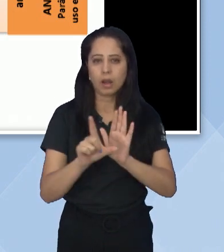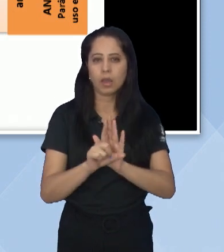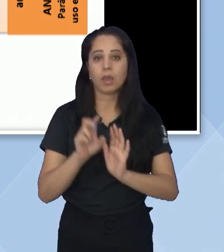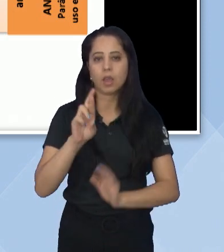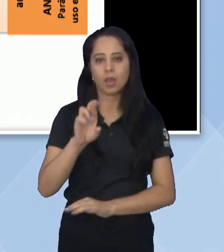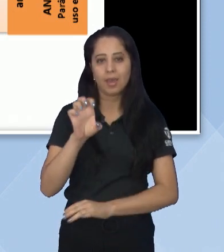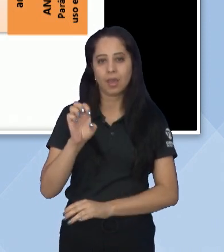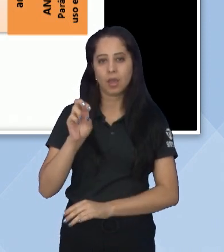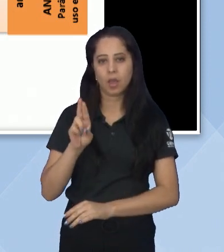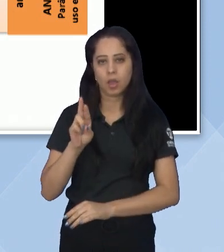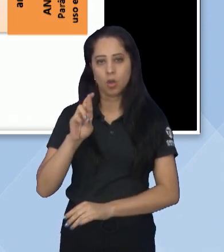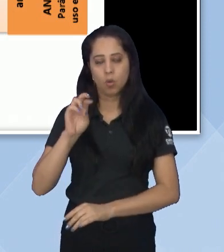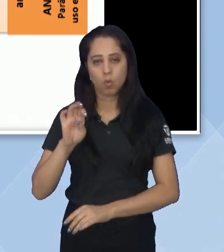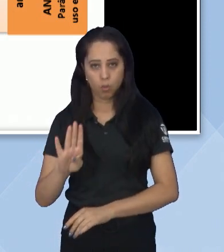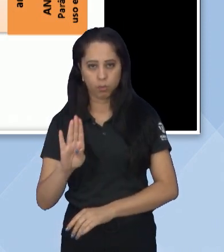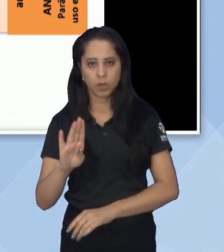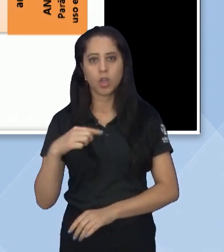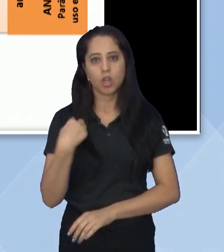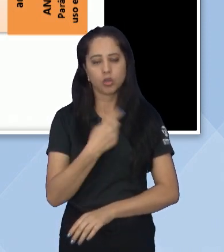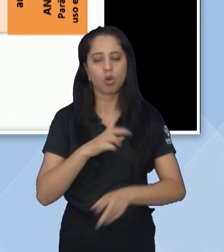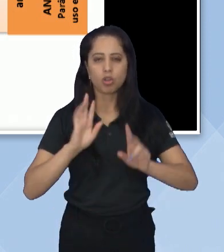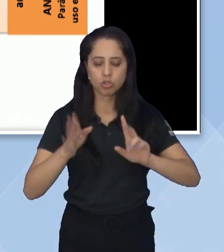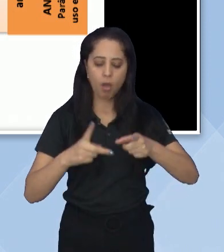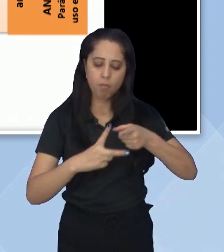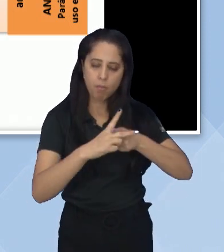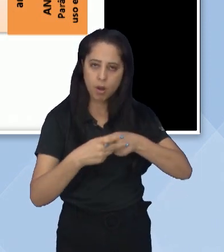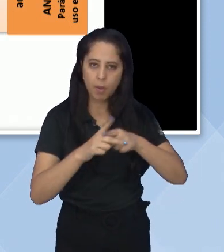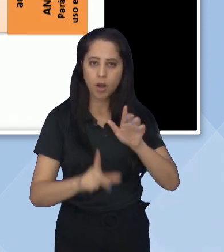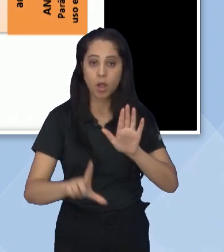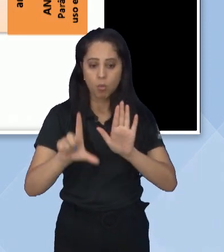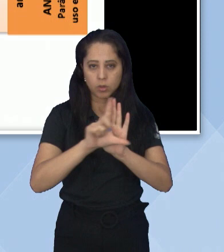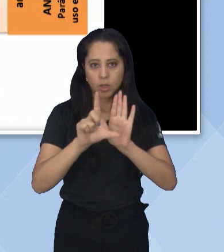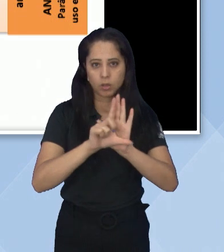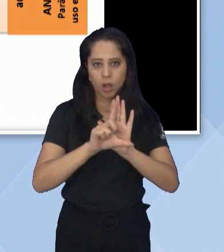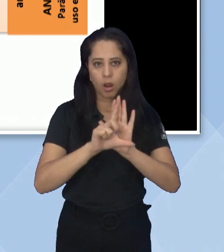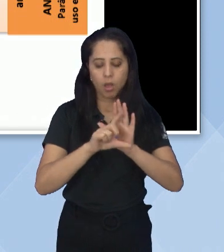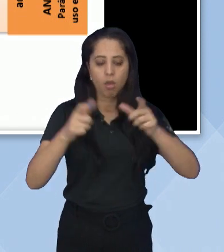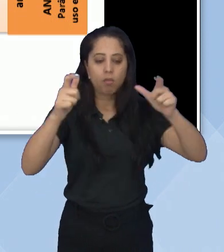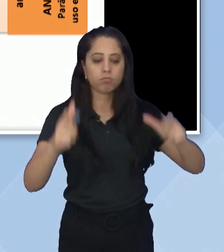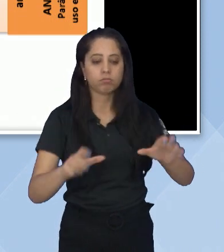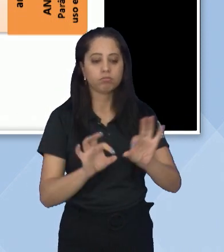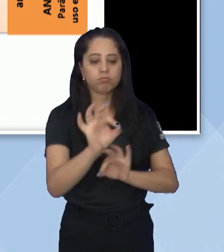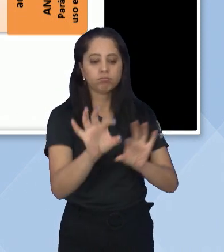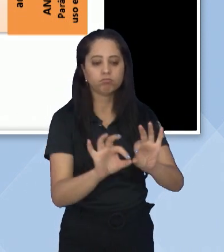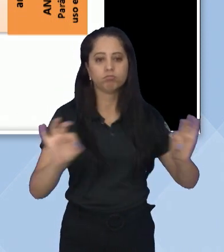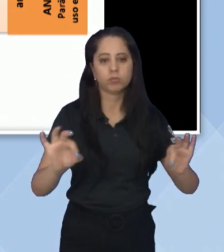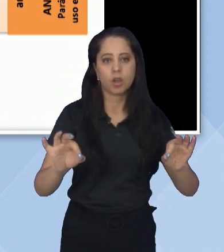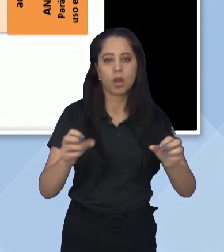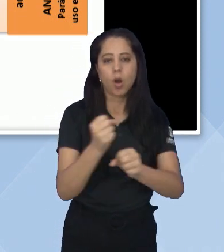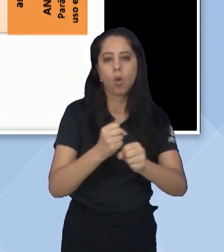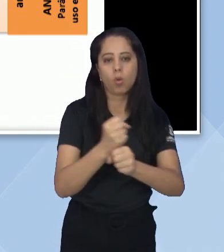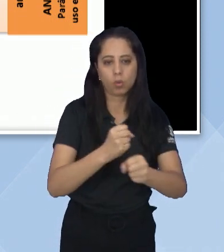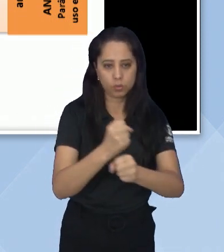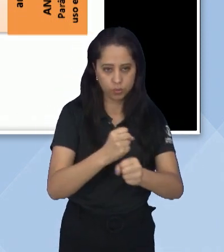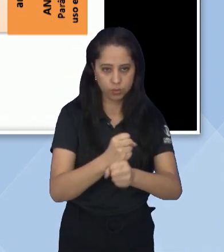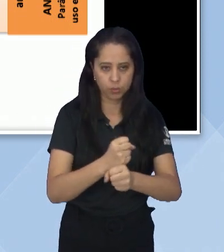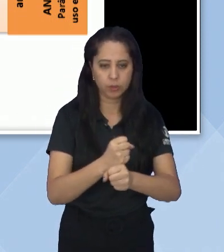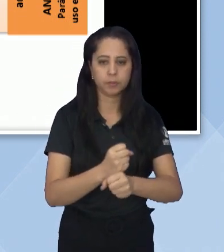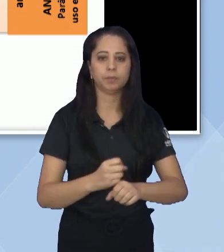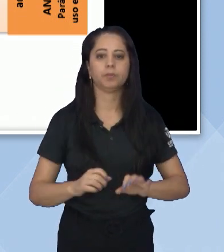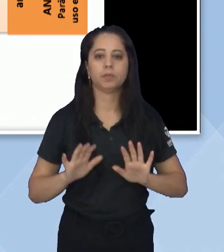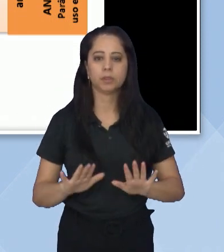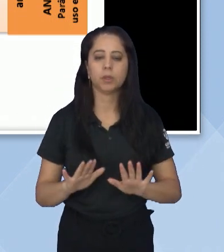e nós regulamentamos ela na nossa lei de zoamento é uma figura que você produz lotes através do regime da incorporação